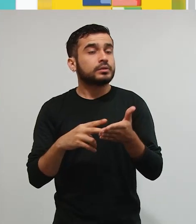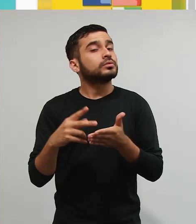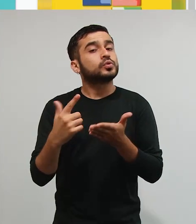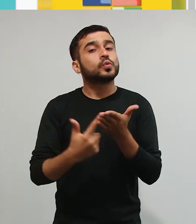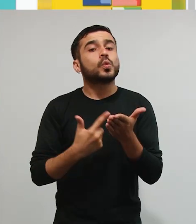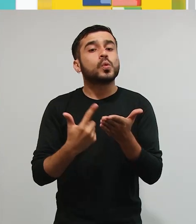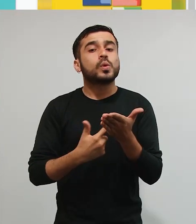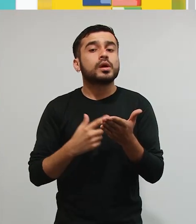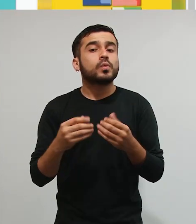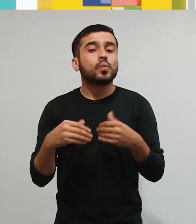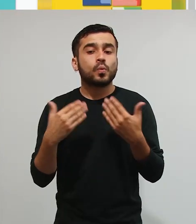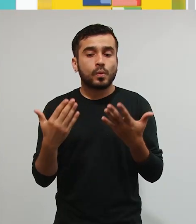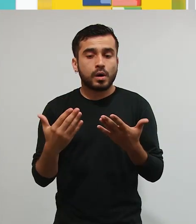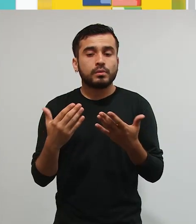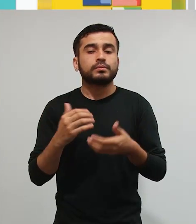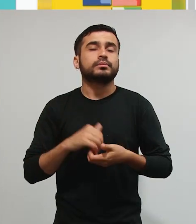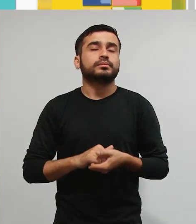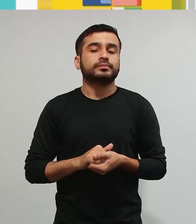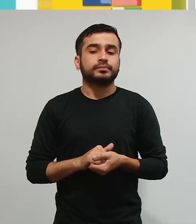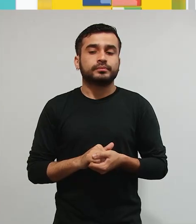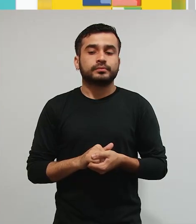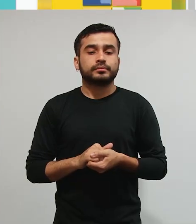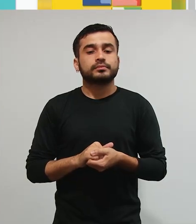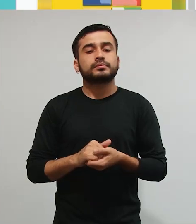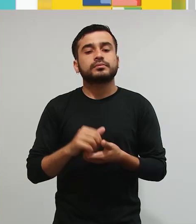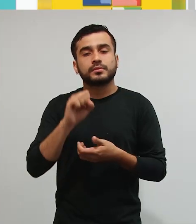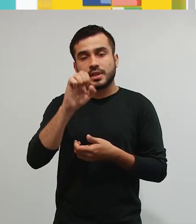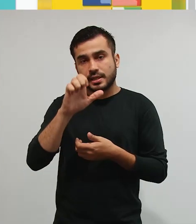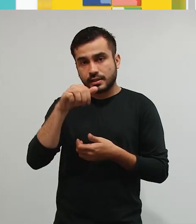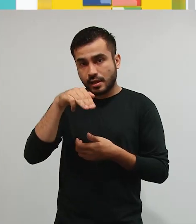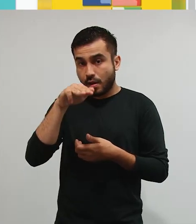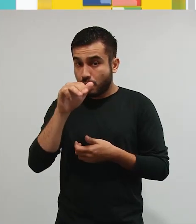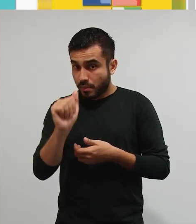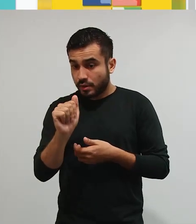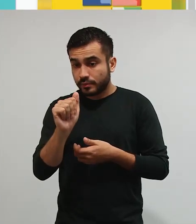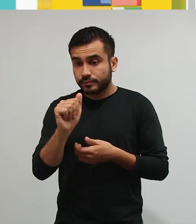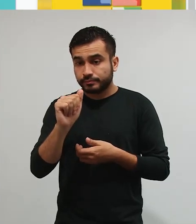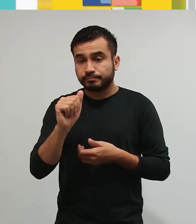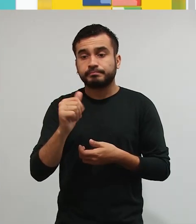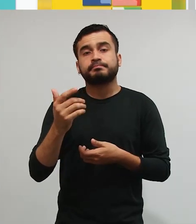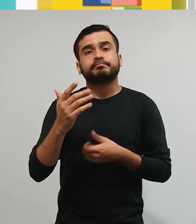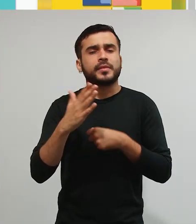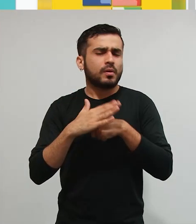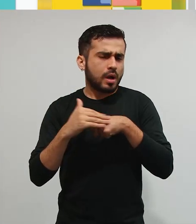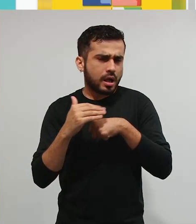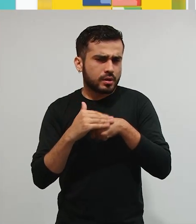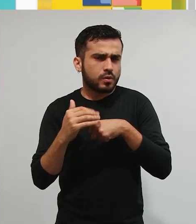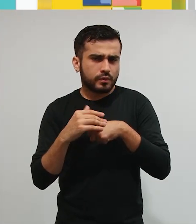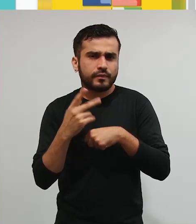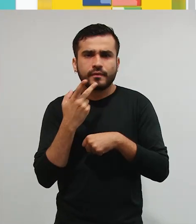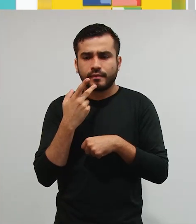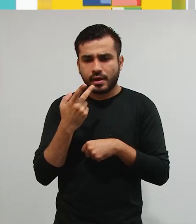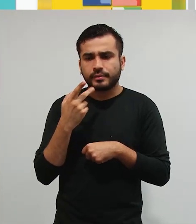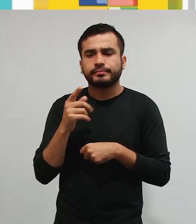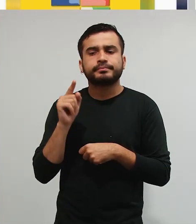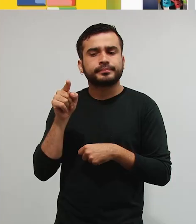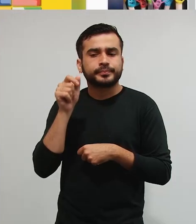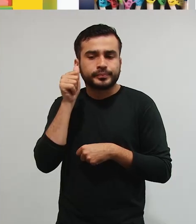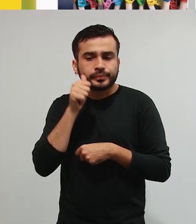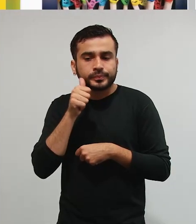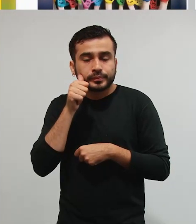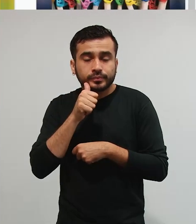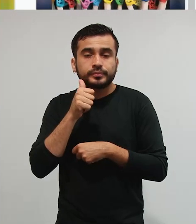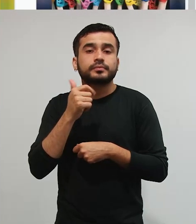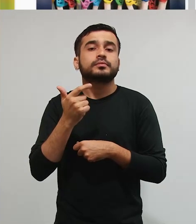desse livro aqui, da Selminha, né? A Selminha, de assim, um modo carinhoso, que a gente vai chamar